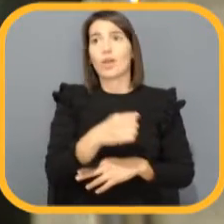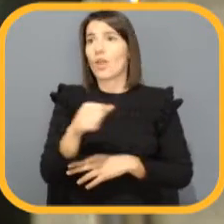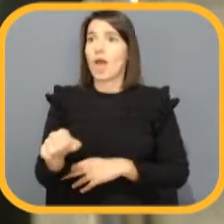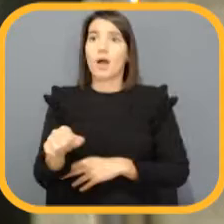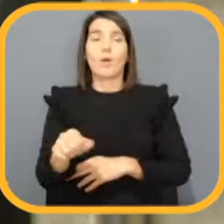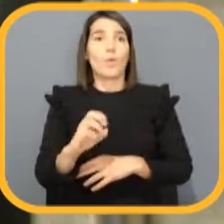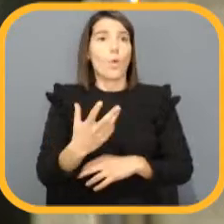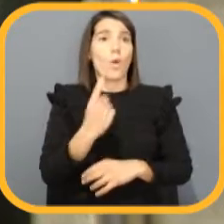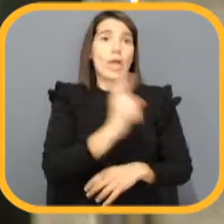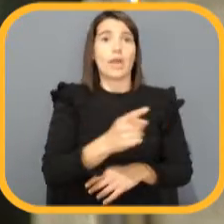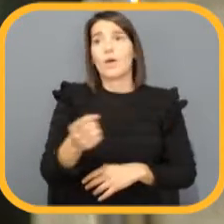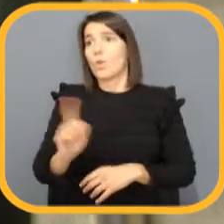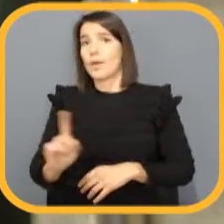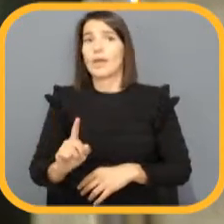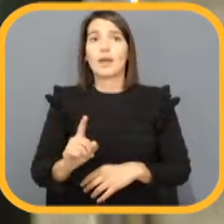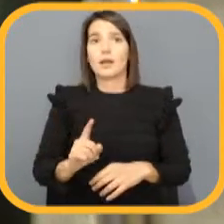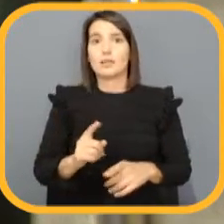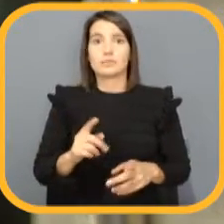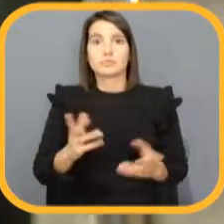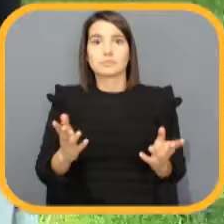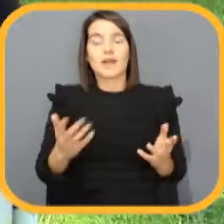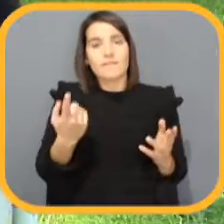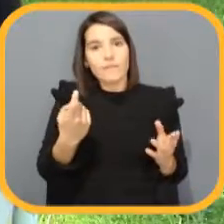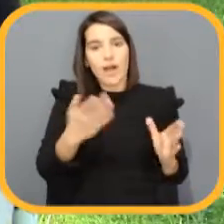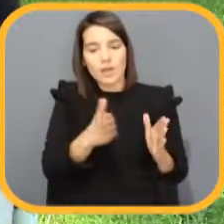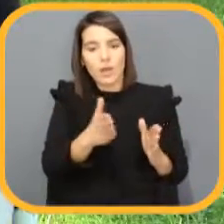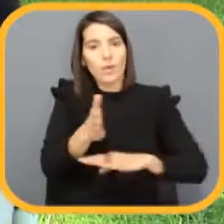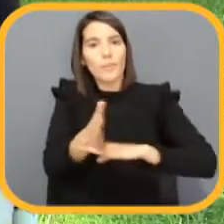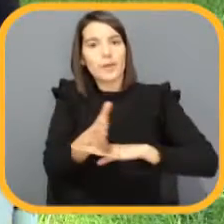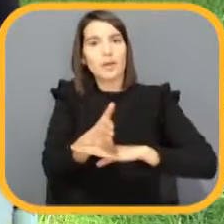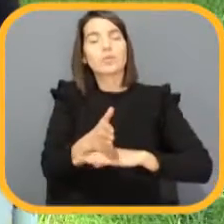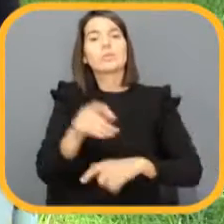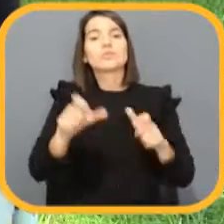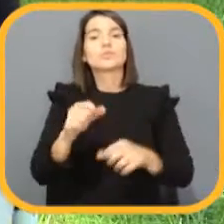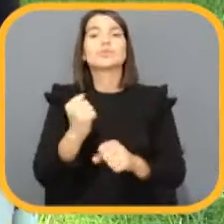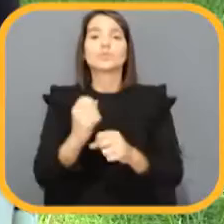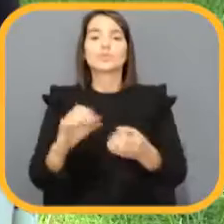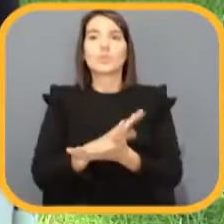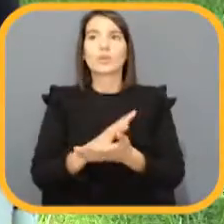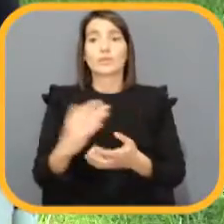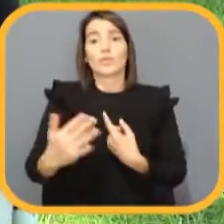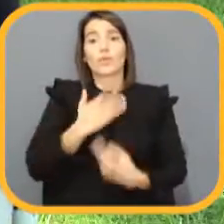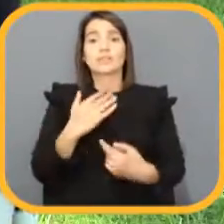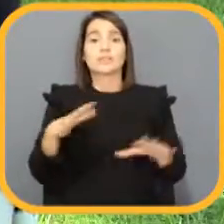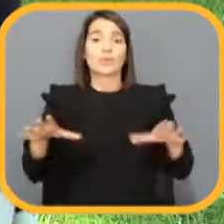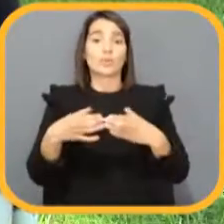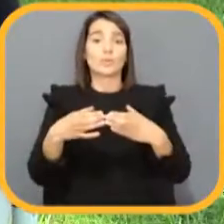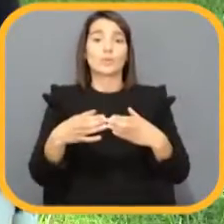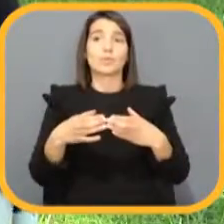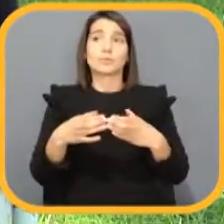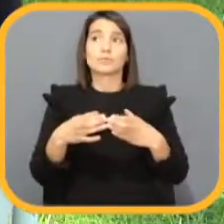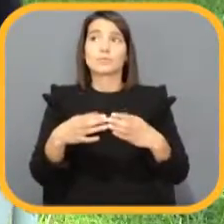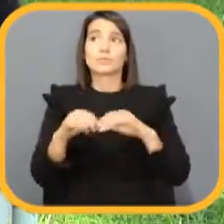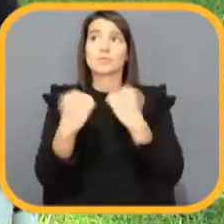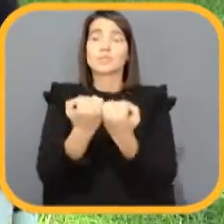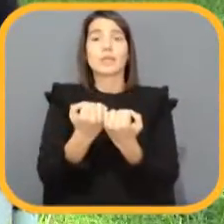reflexo de uma elite, da nossa experiência da Divergente. Sentimos que as pessoas querem ler coisas bem feitas, querem ler